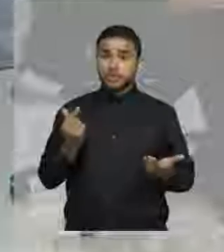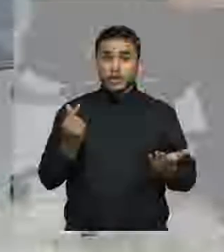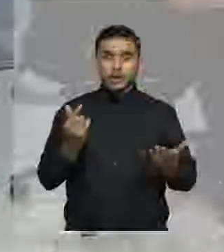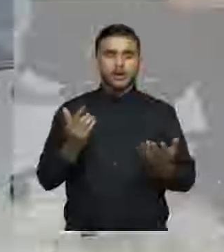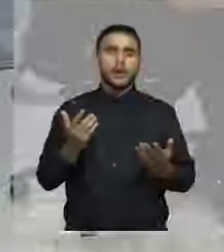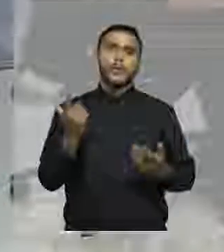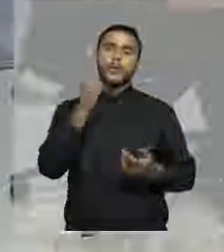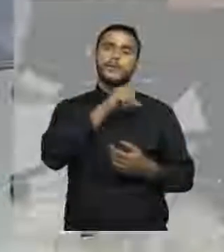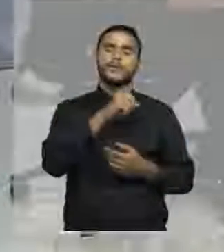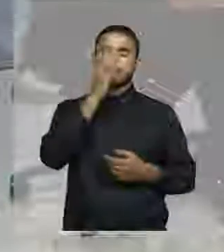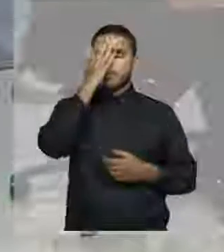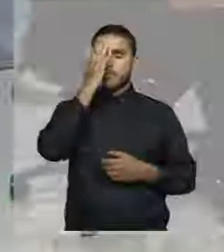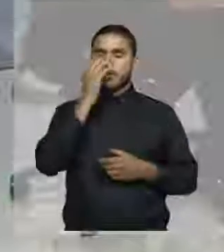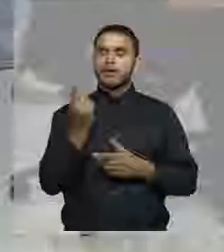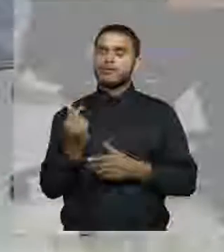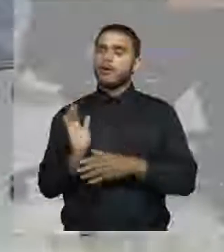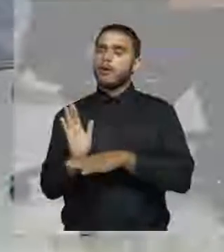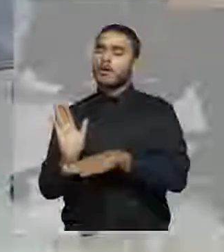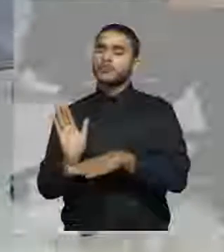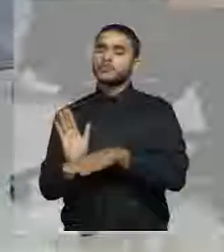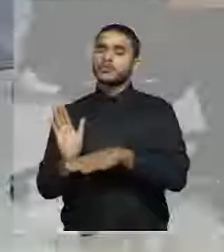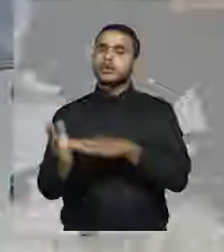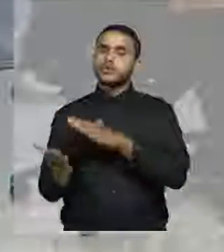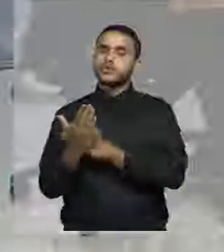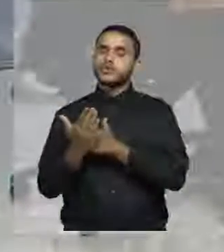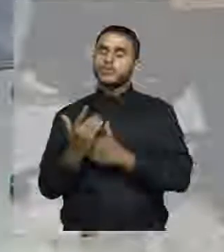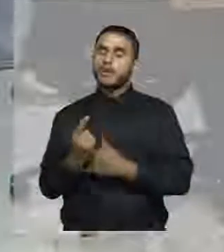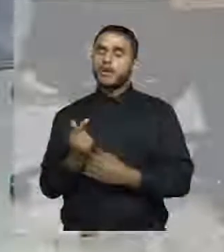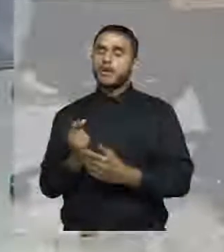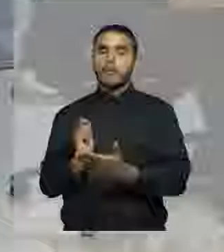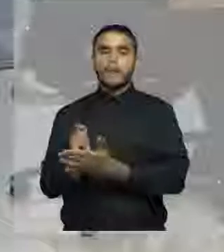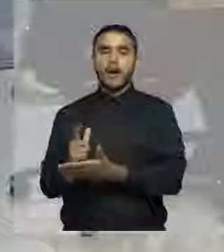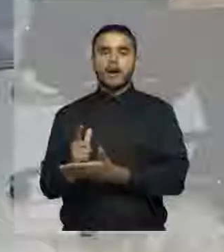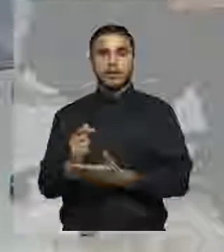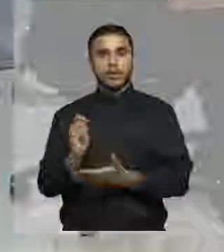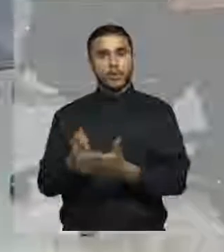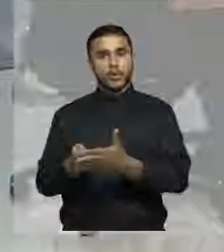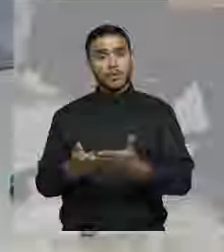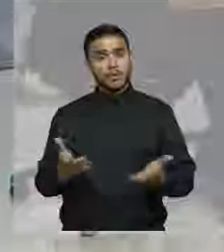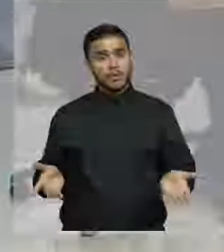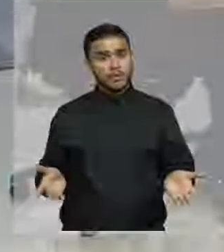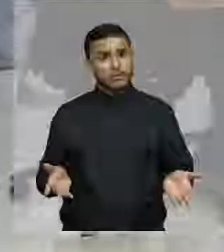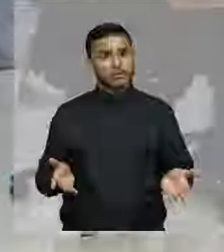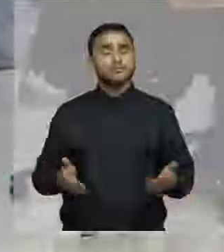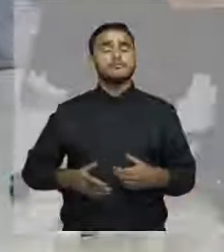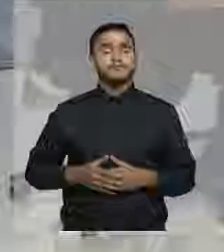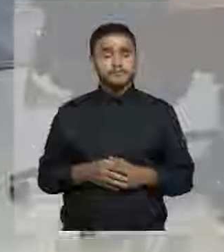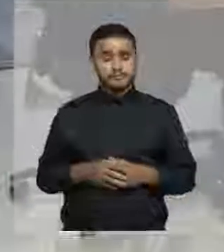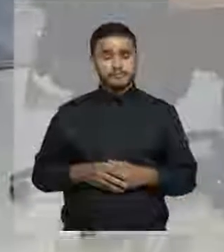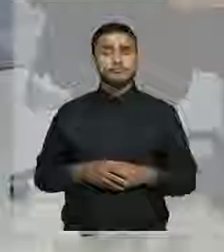mundo. Agora, se é assim, nós precisaríamos